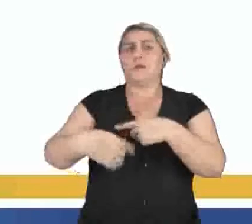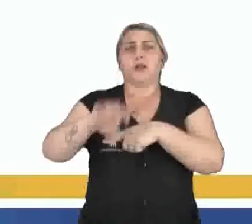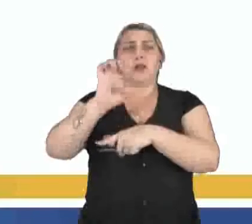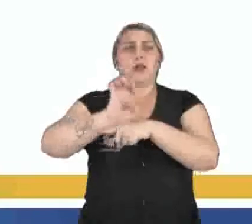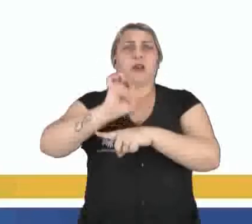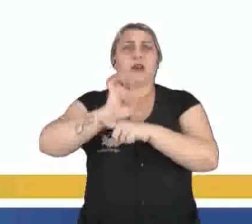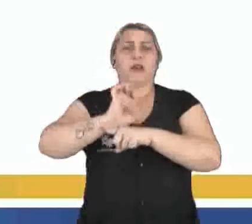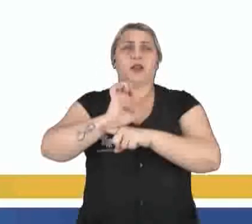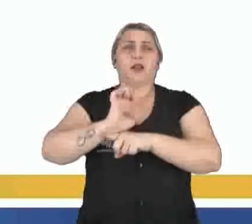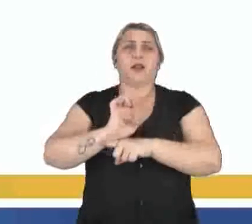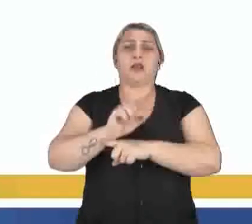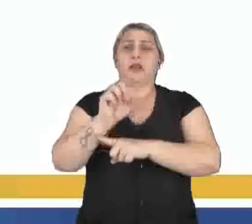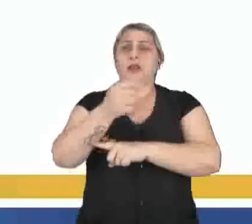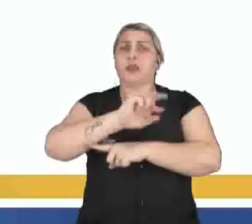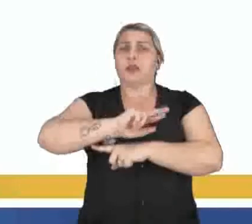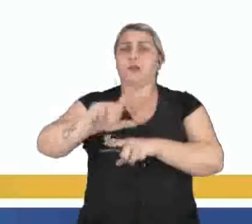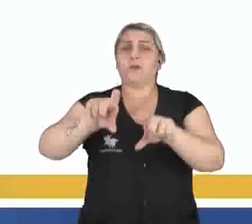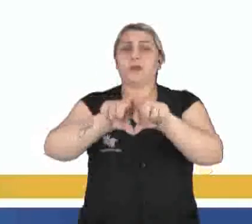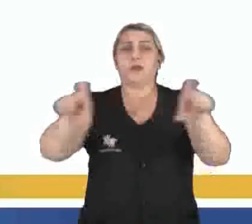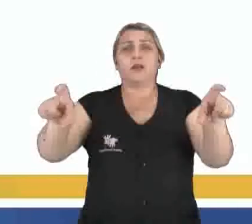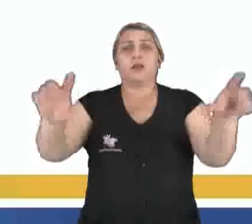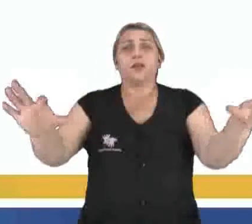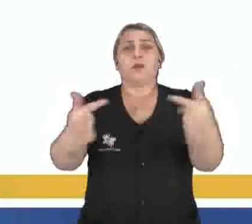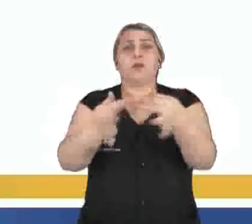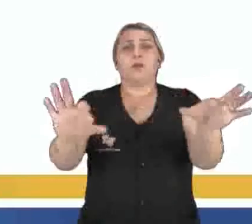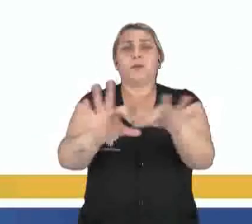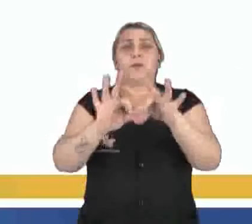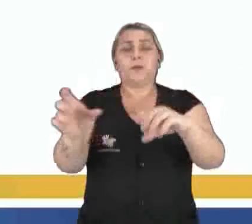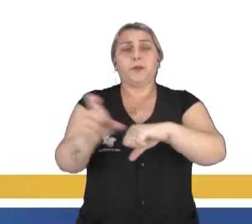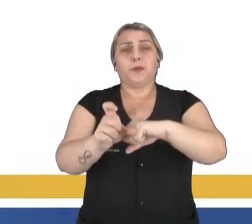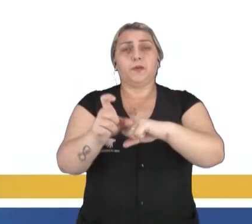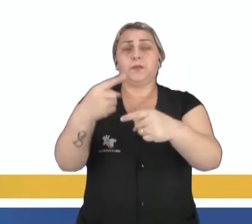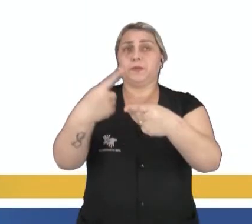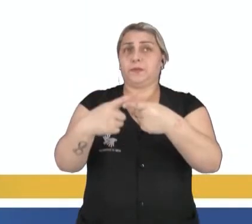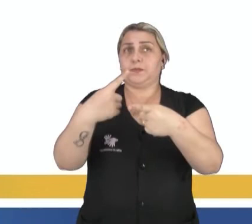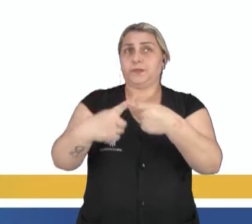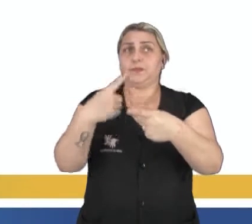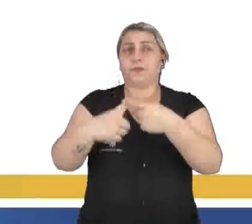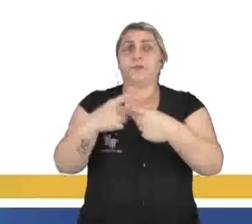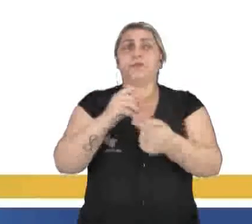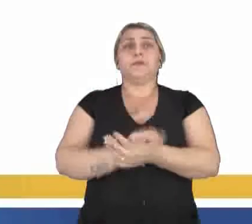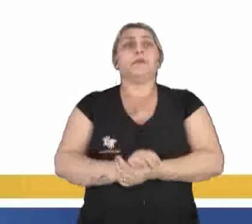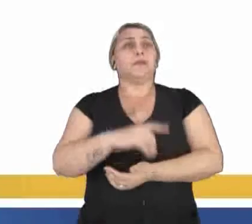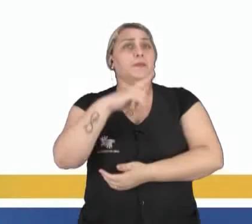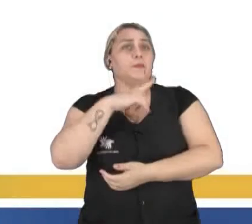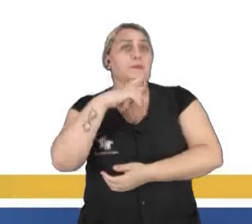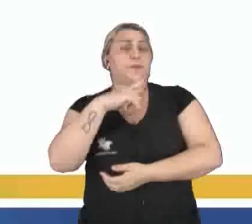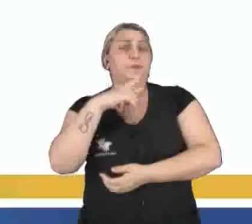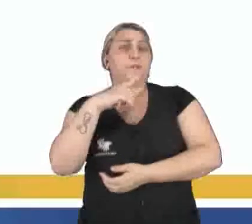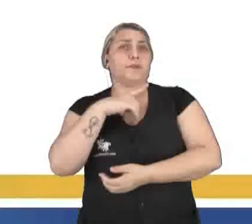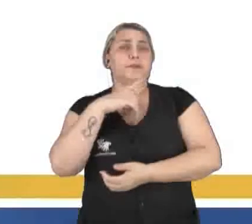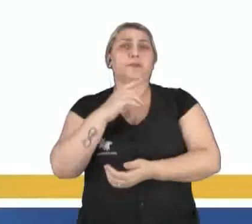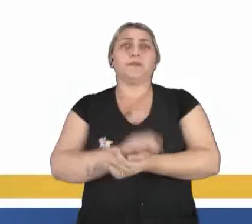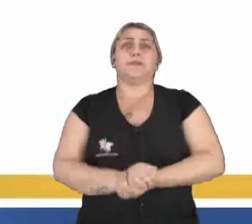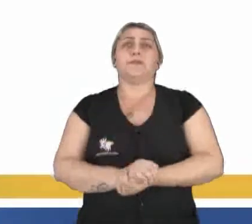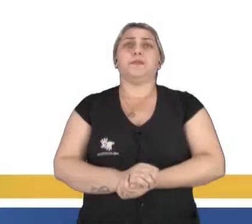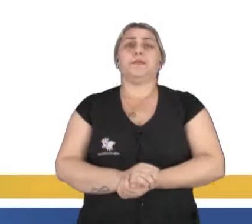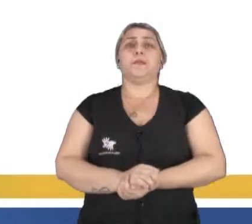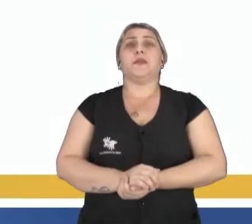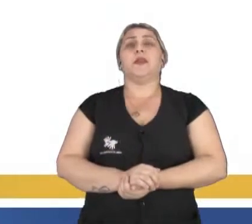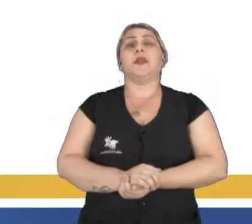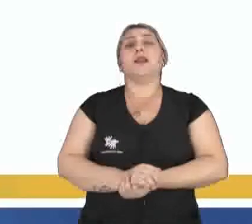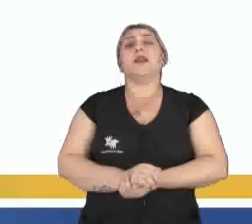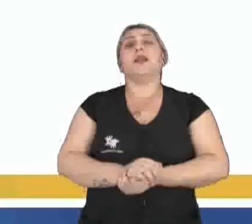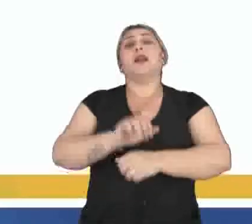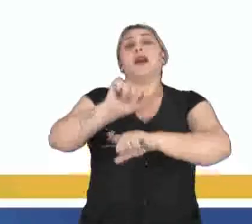E não é uma oração subordinada substantiva? Porque nós temos aqui uma oração subordinada